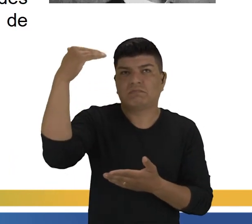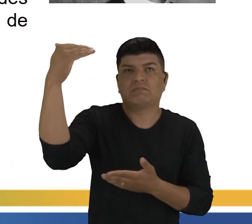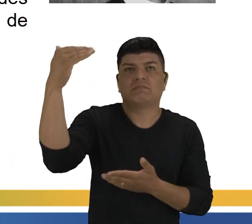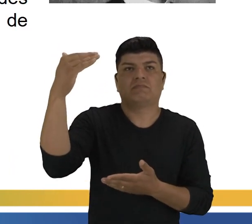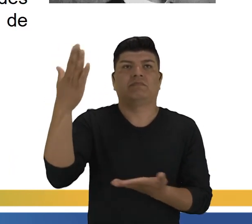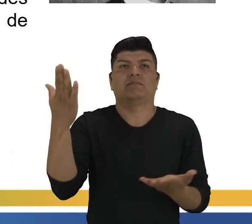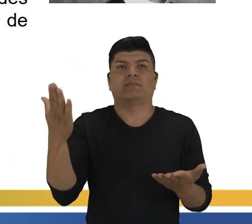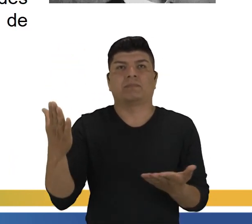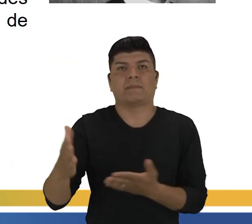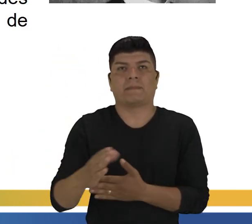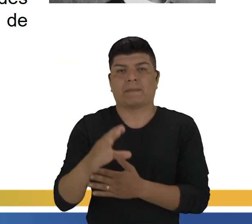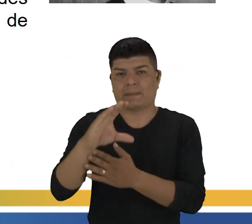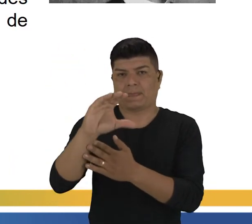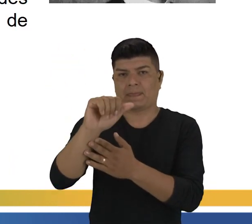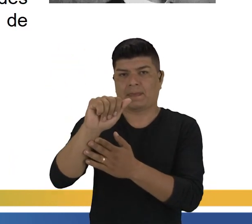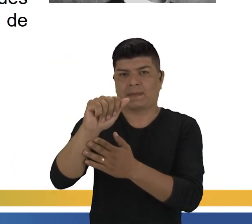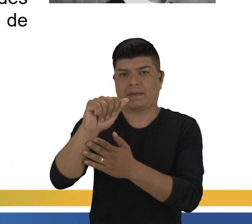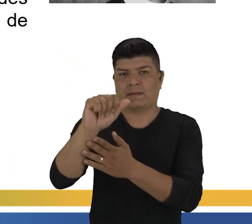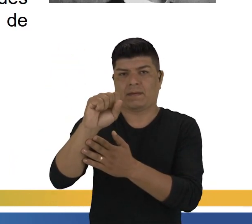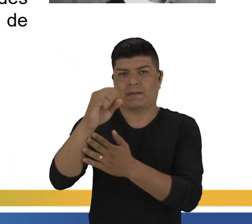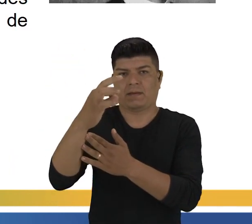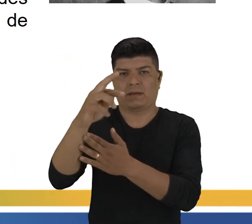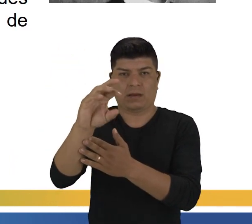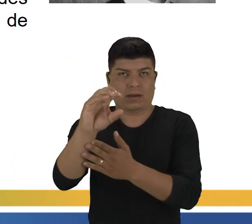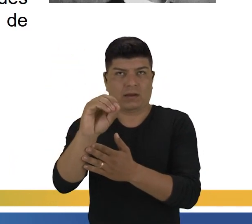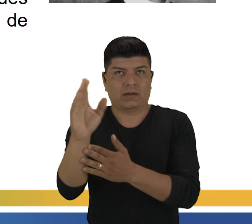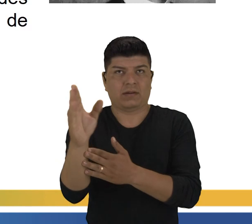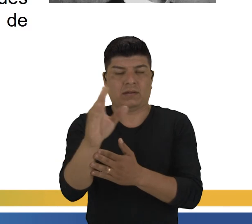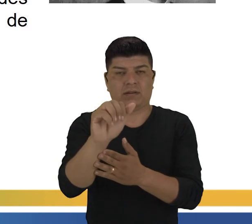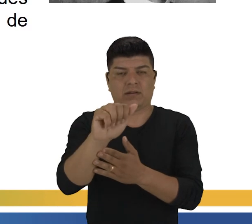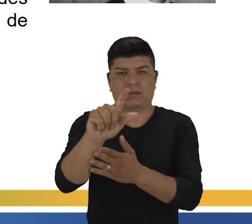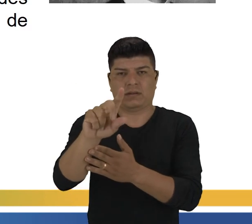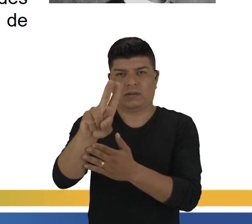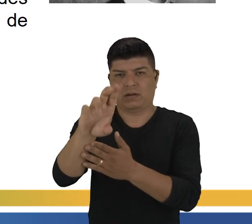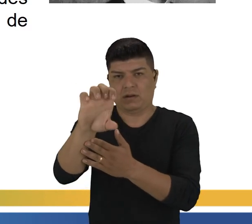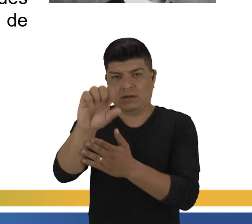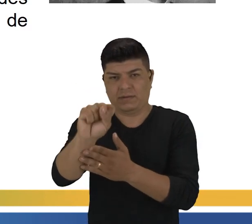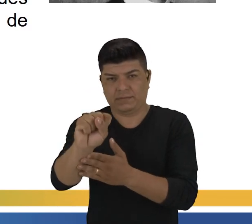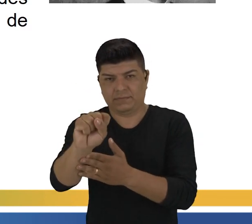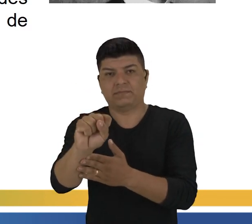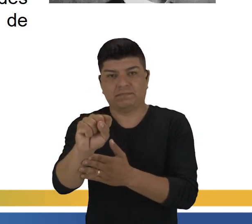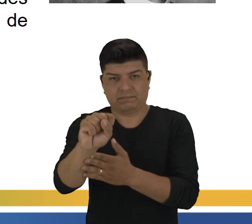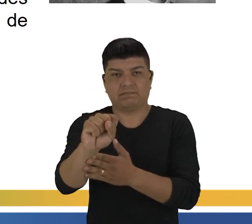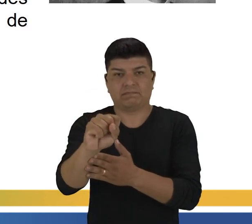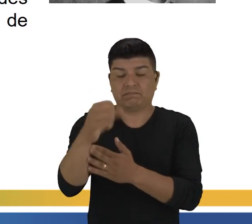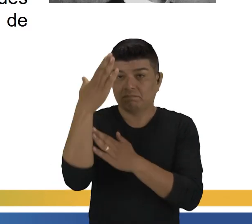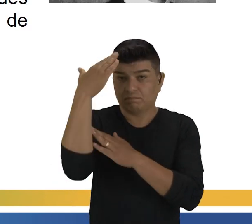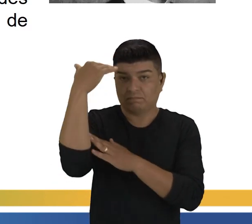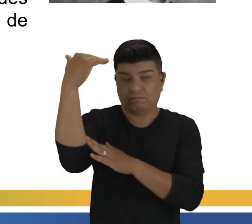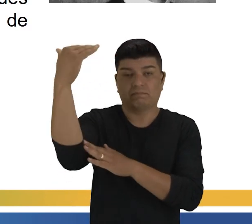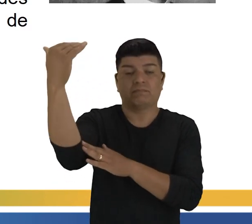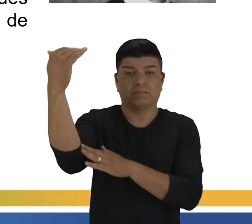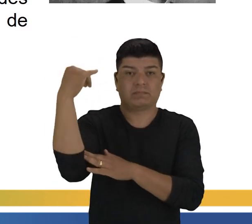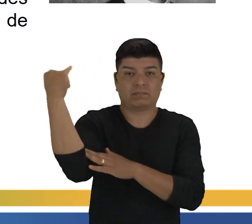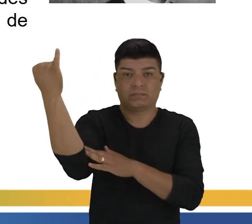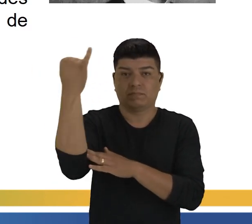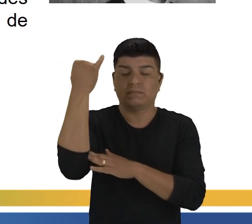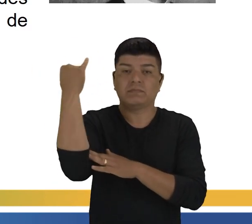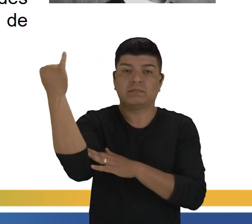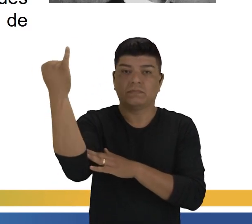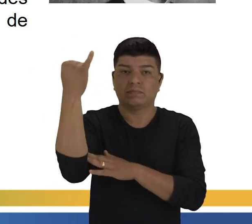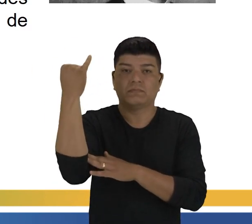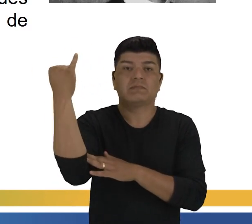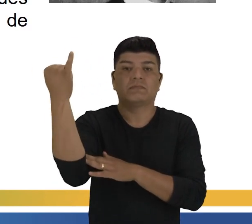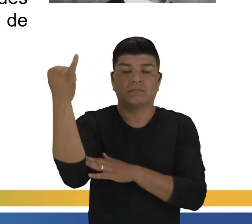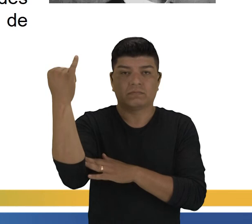se destaca? Castro Alves. Esse foi o representante maior dessa terceira fase, tá bom? Diretamente envolvido